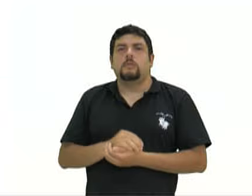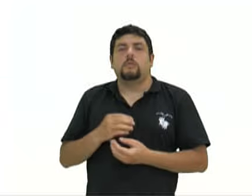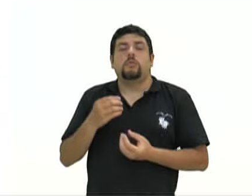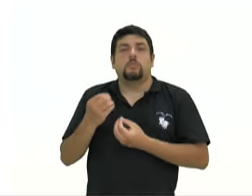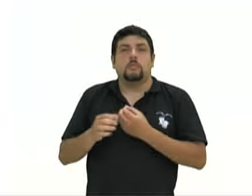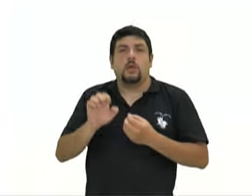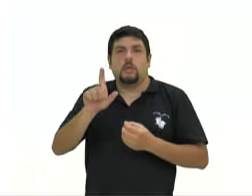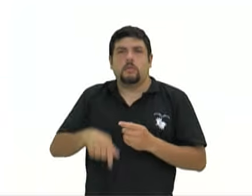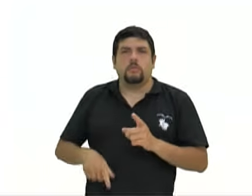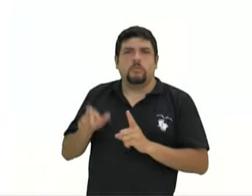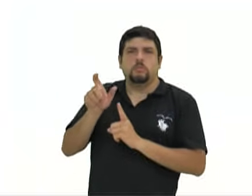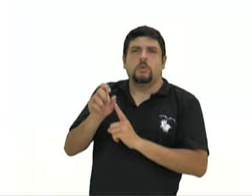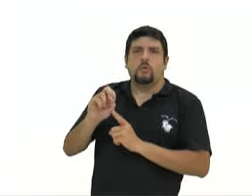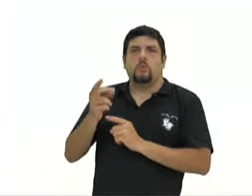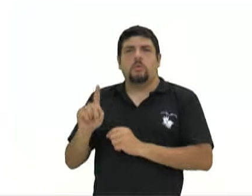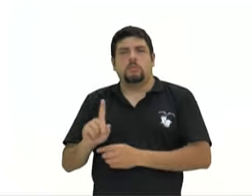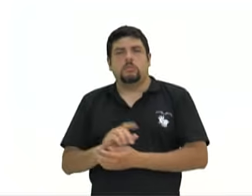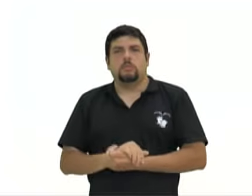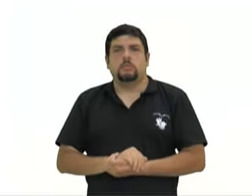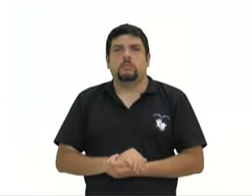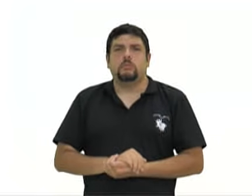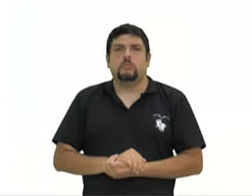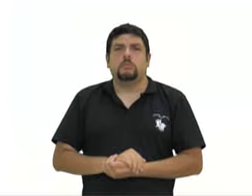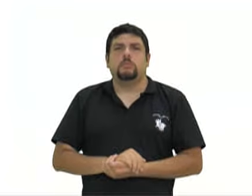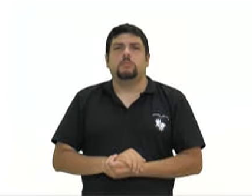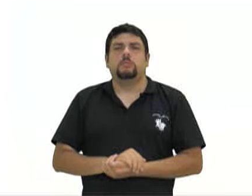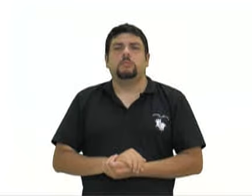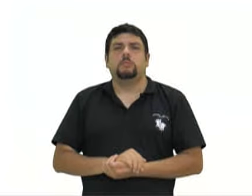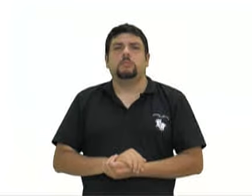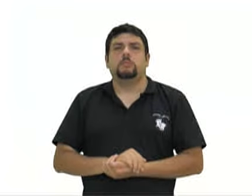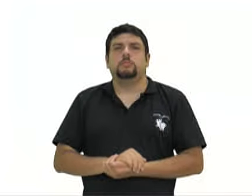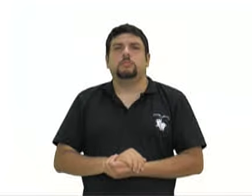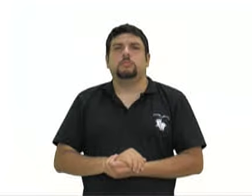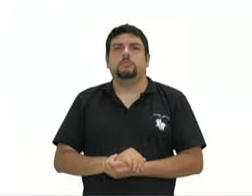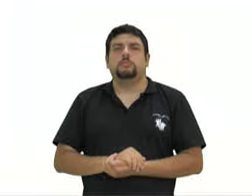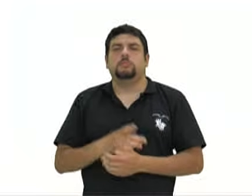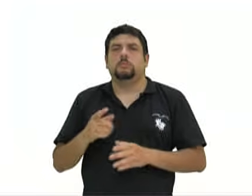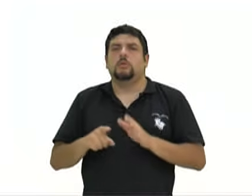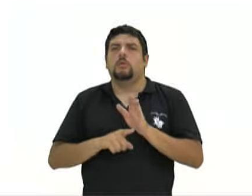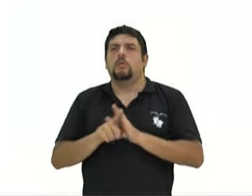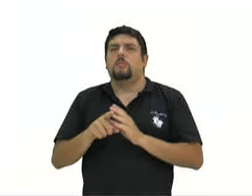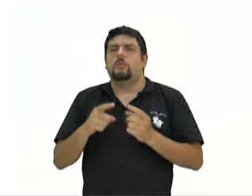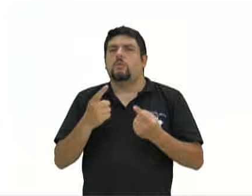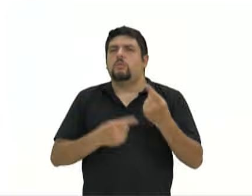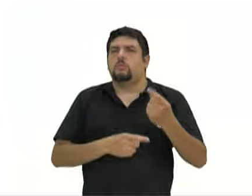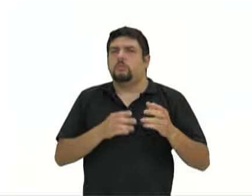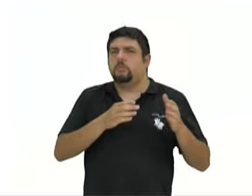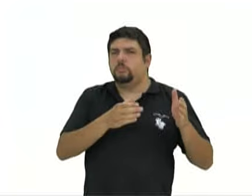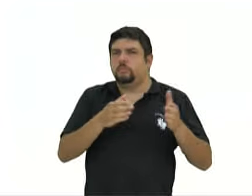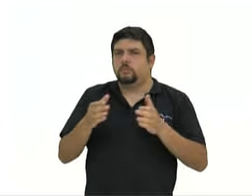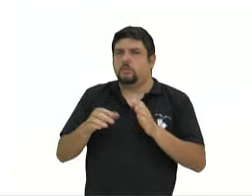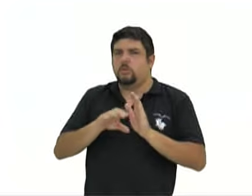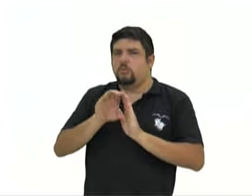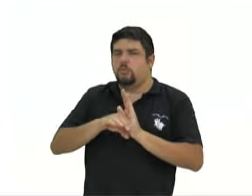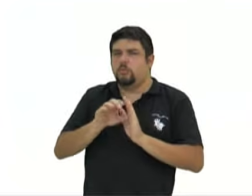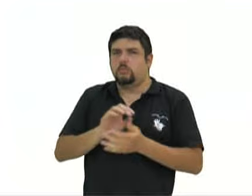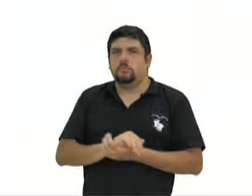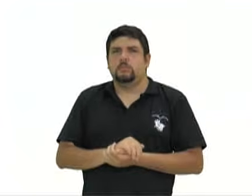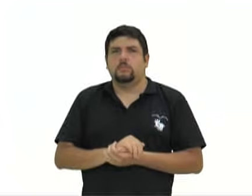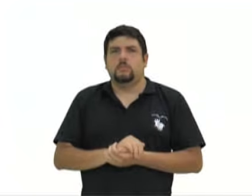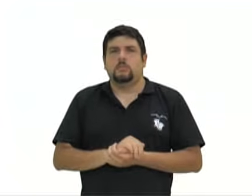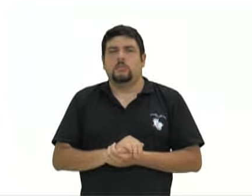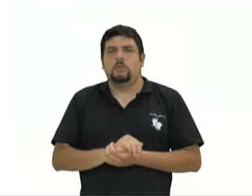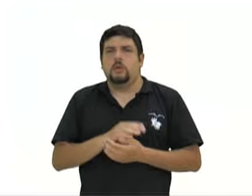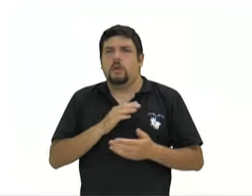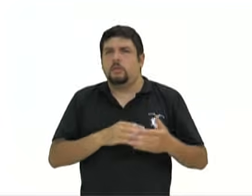do roteiro. Vamos lá, pergunte lá. Quais são os seus respectivos conceitos? Planificação por escrito de cada